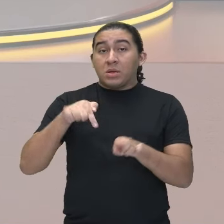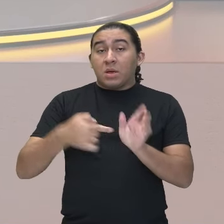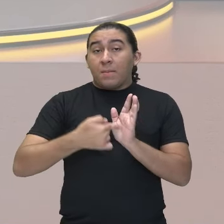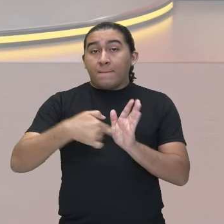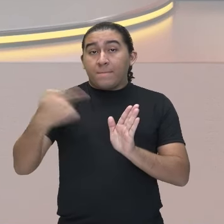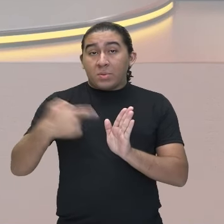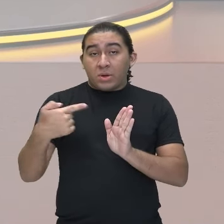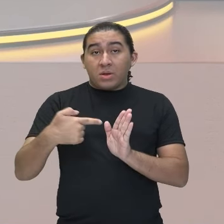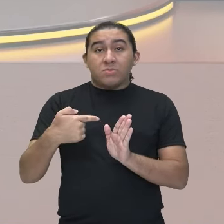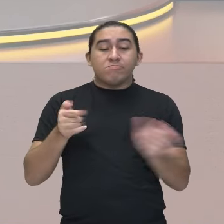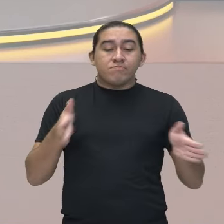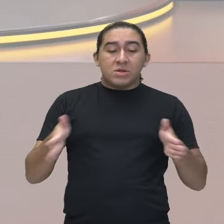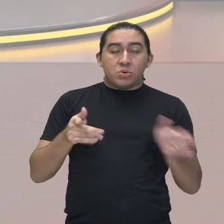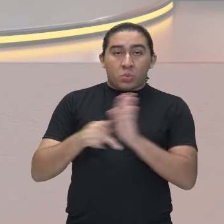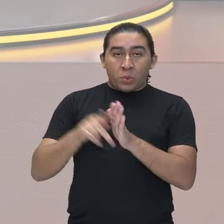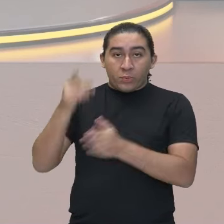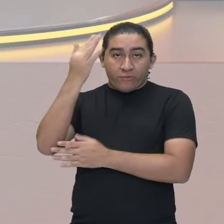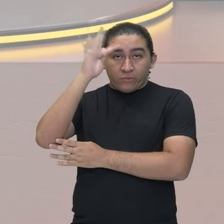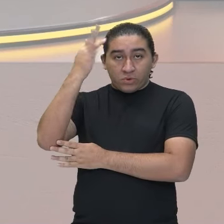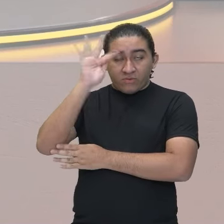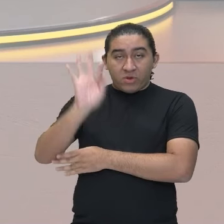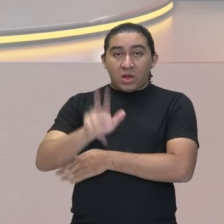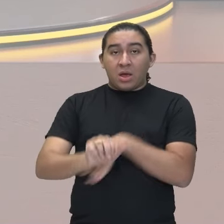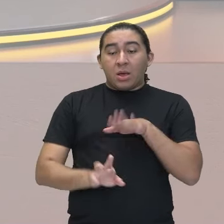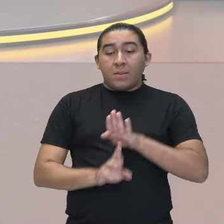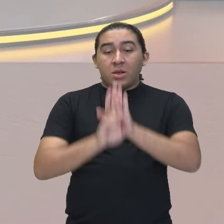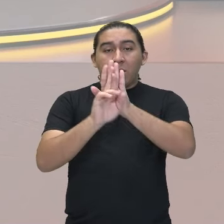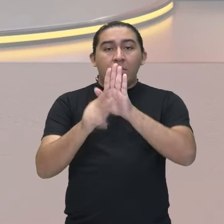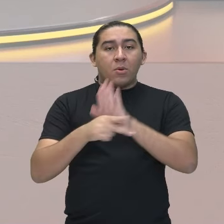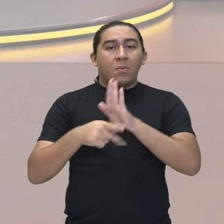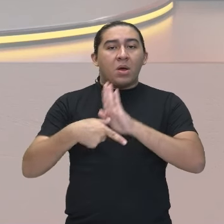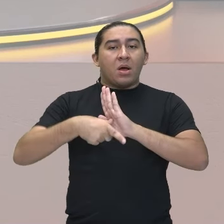momento da filosofia. Eles são chamados de filósofos